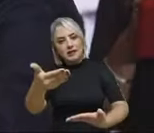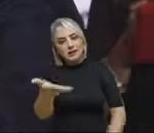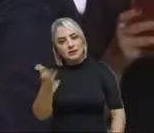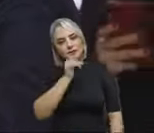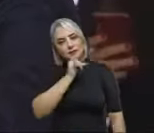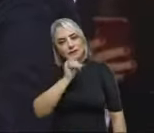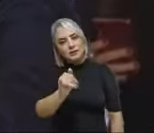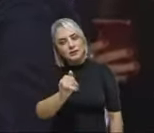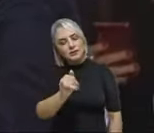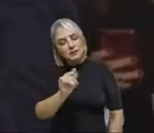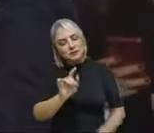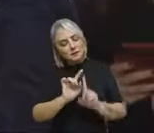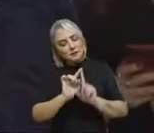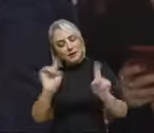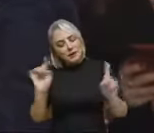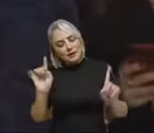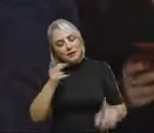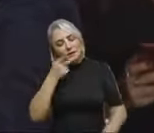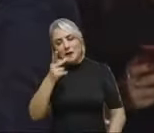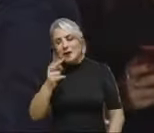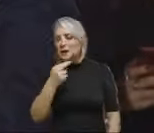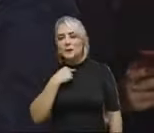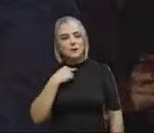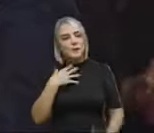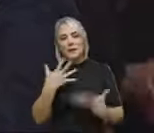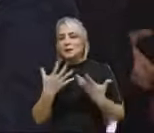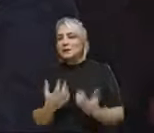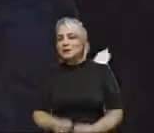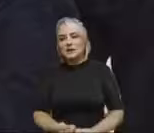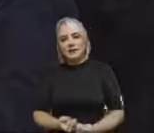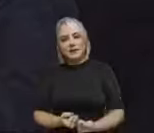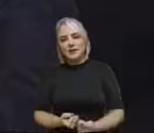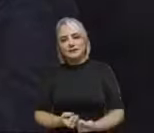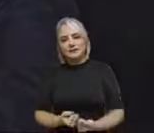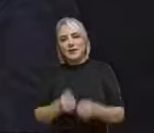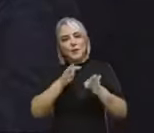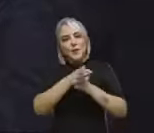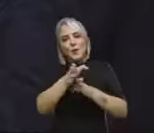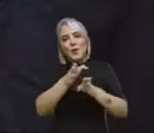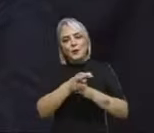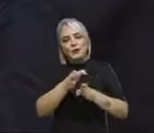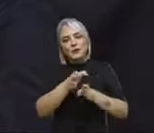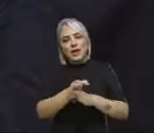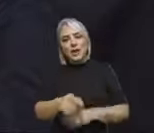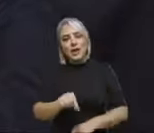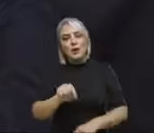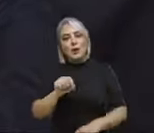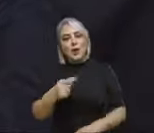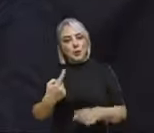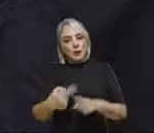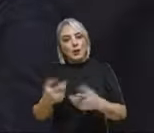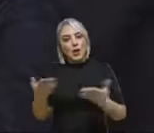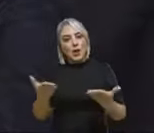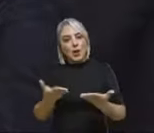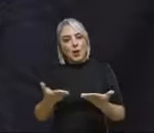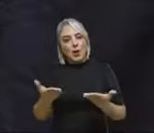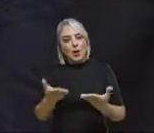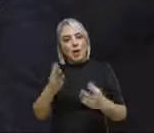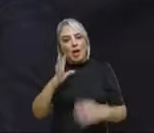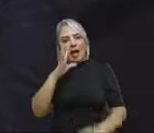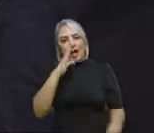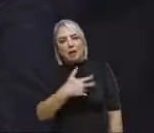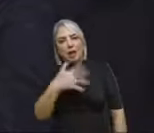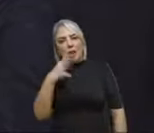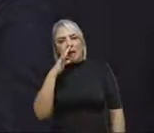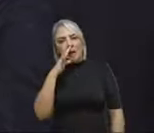tempo manda dizer que não pode aceitar a sugestão, porque no quadro que ele está, de tantas acusações